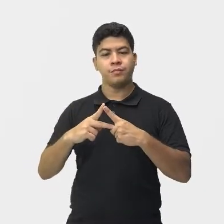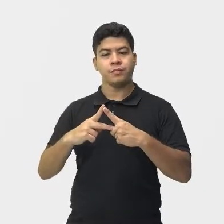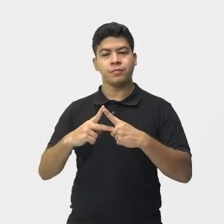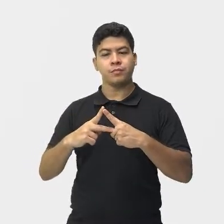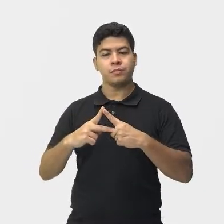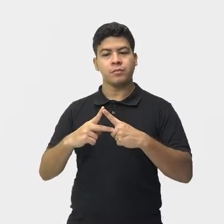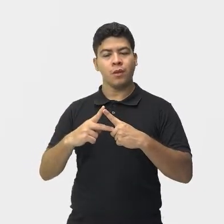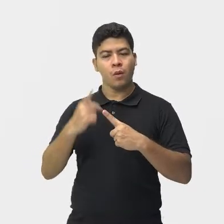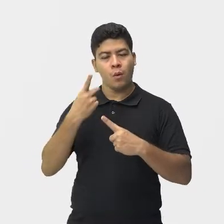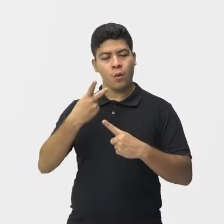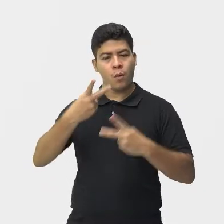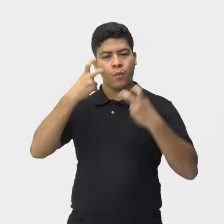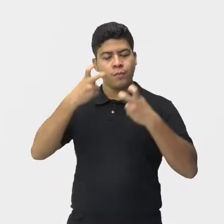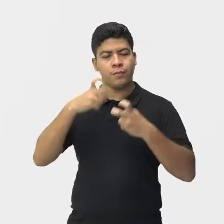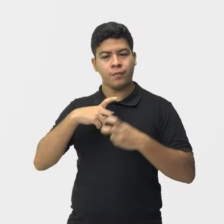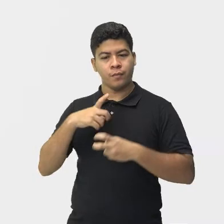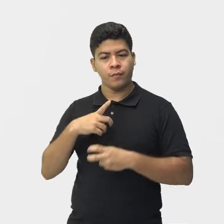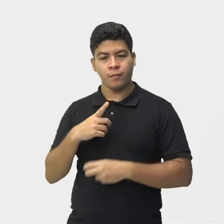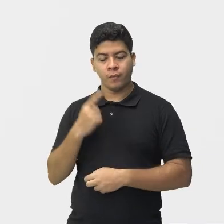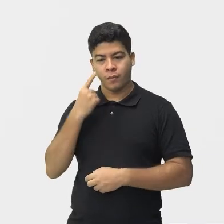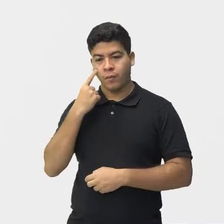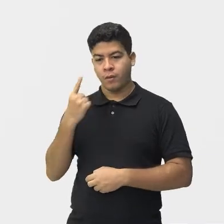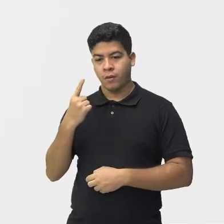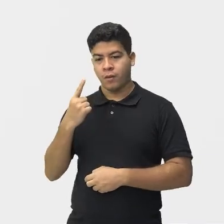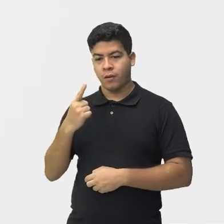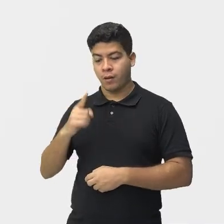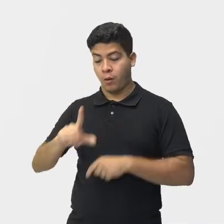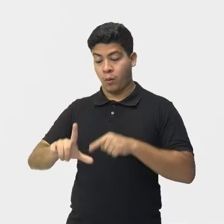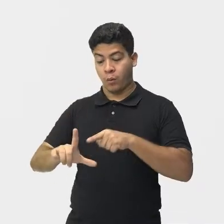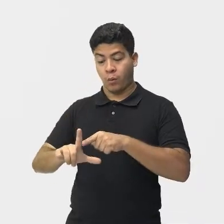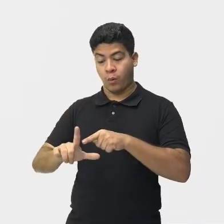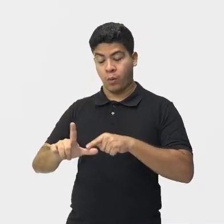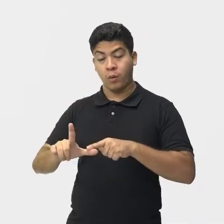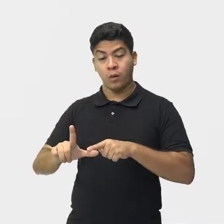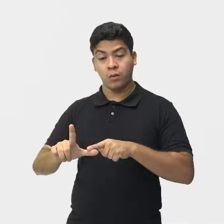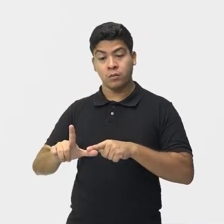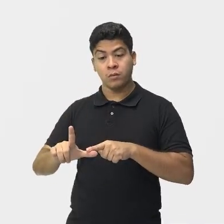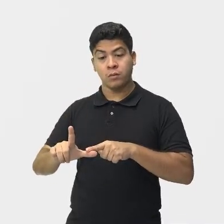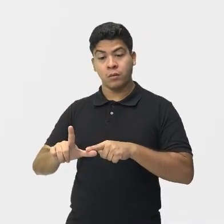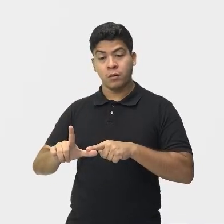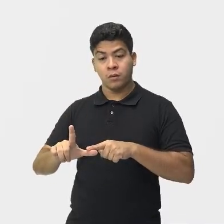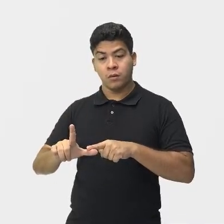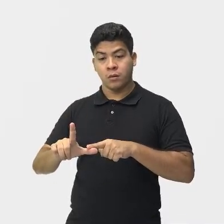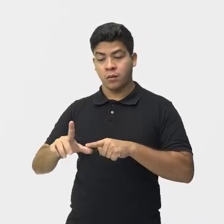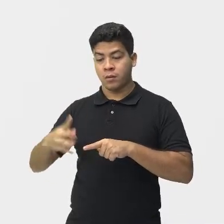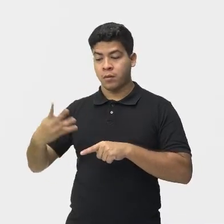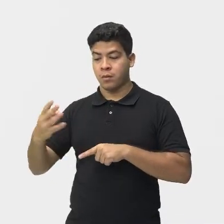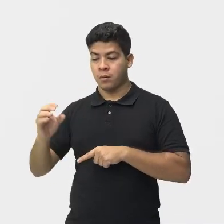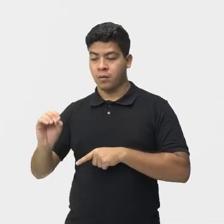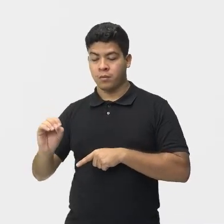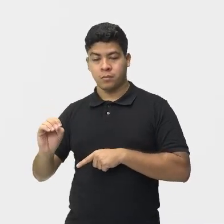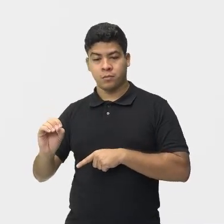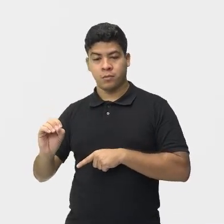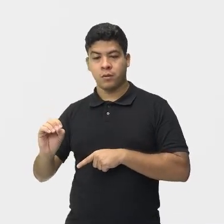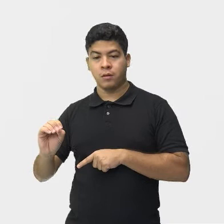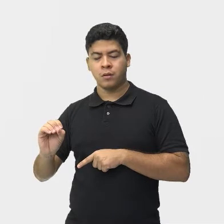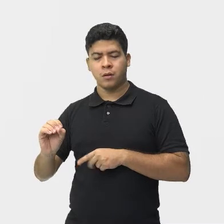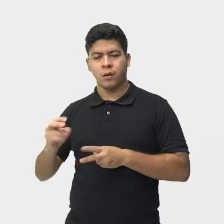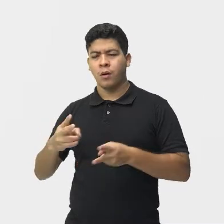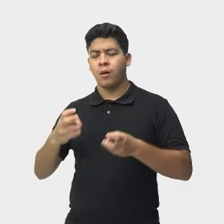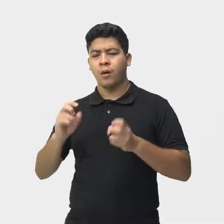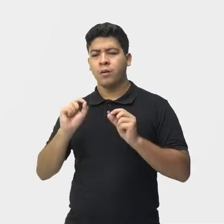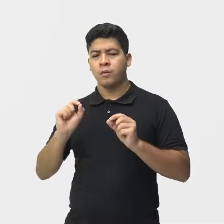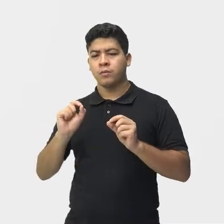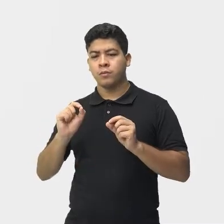que o cateto oposto a esse ângulo aqui que vai me dar a aceleração, o cateto oposto vai valer 40 e o cateto